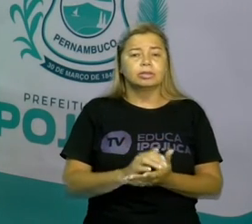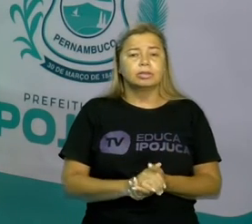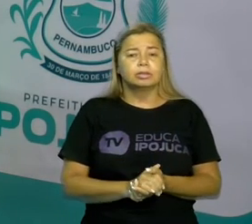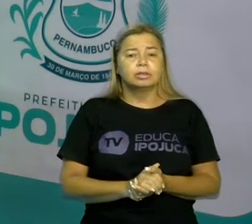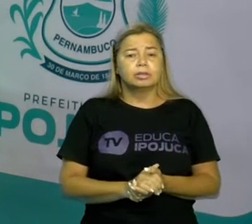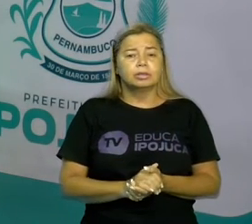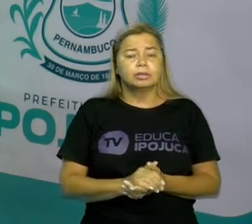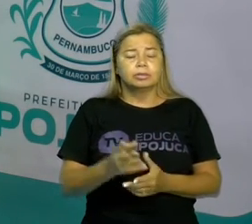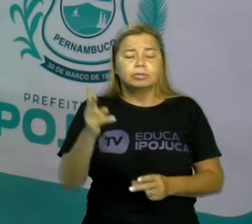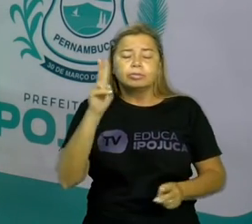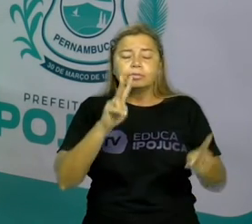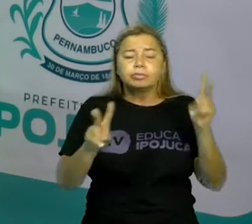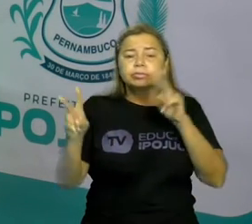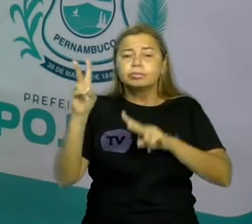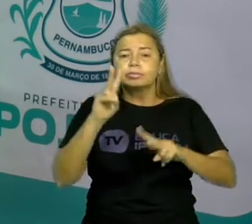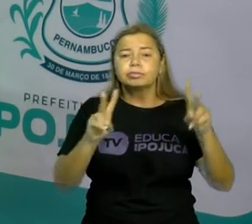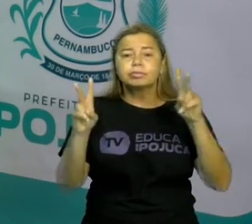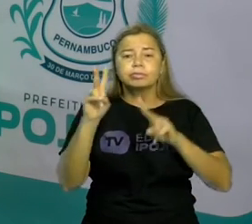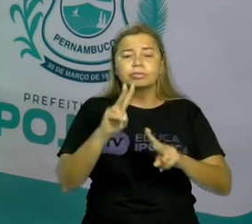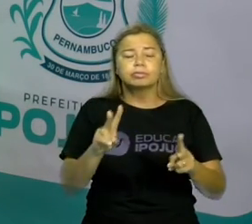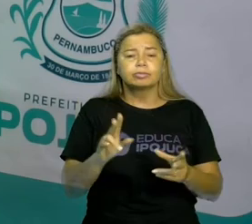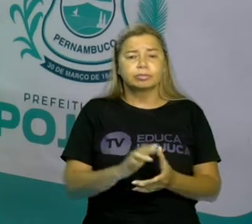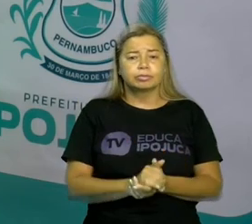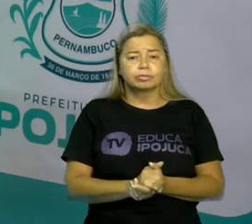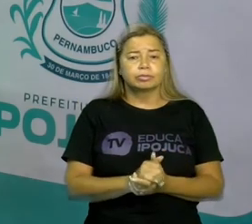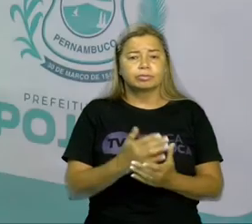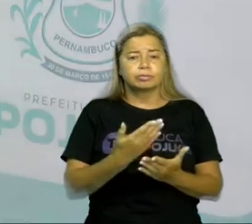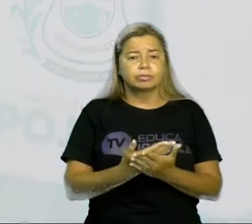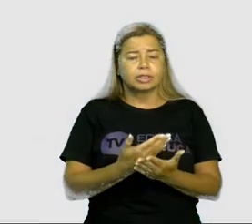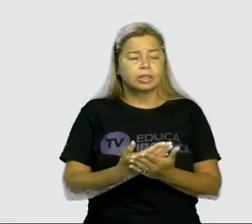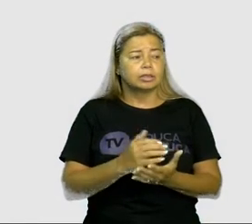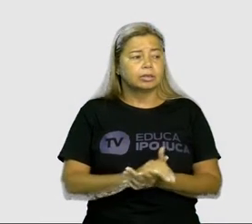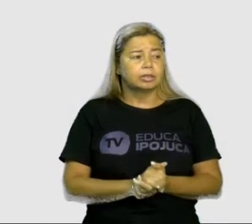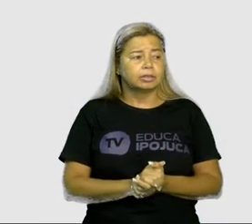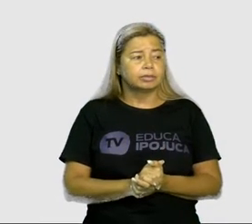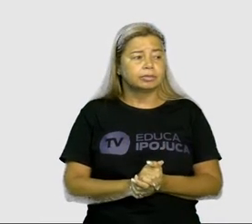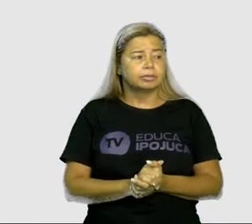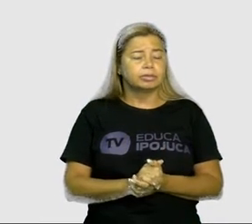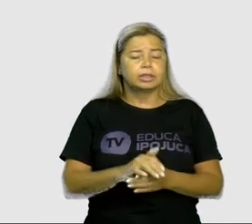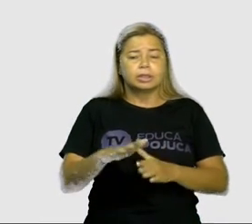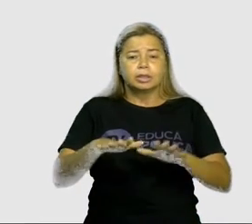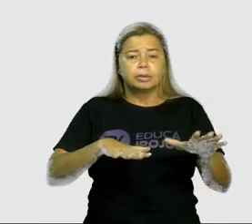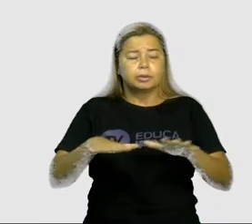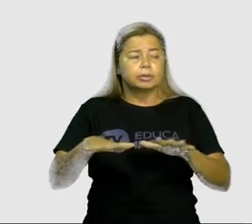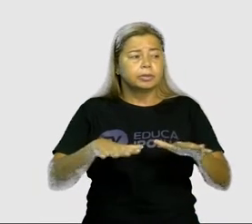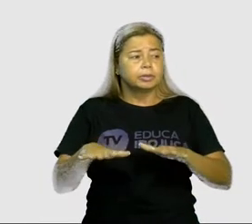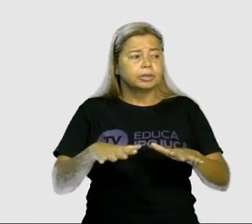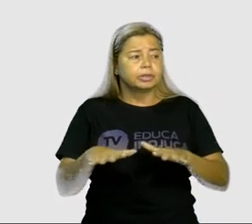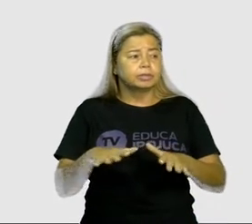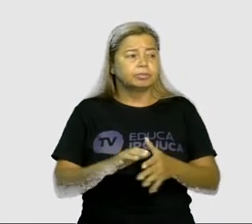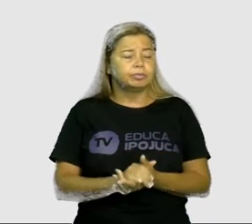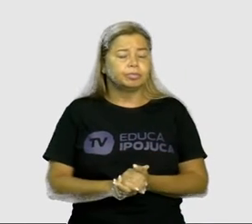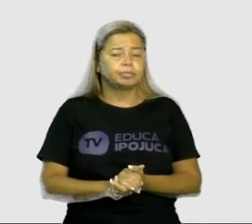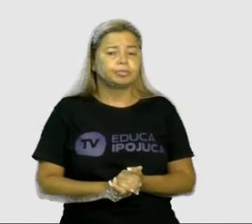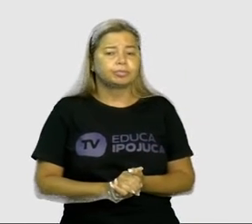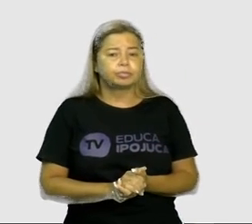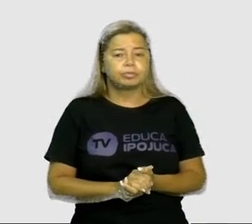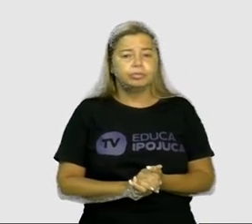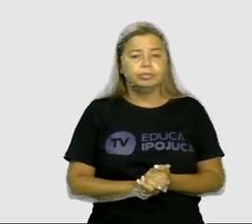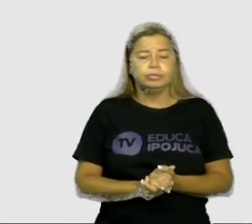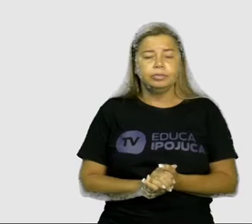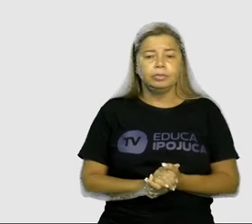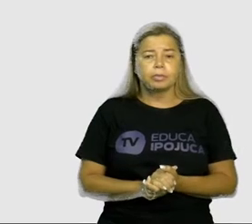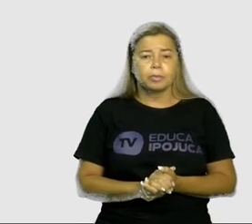vamos observar ruim mais um pouquinho sobre movimentação quando nós